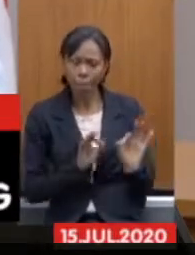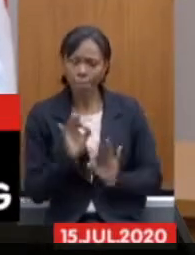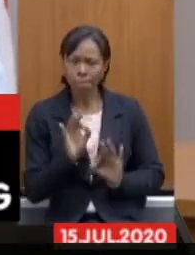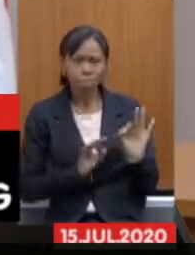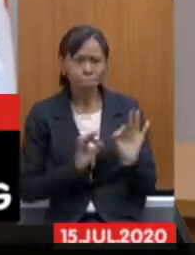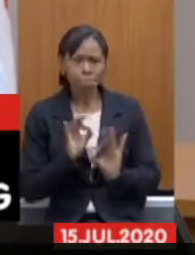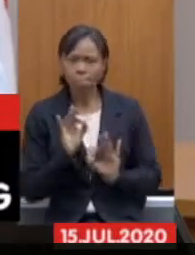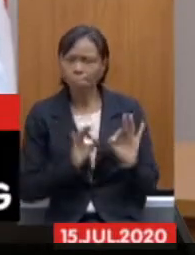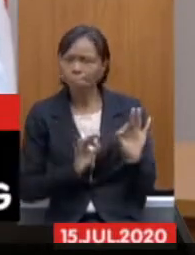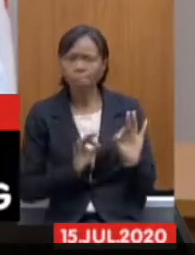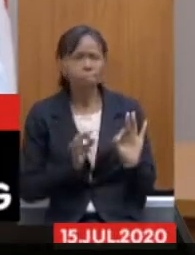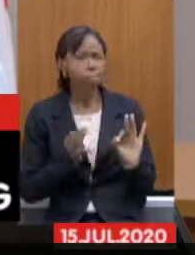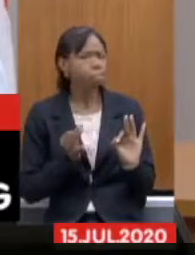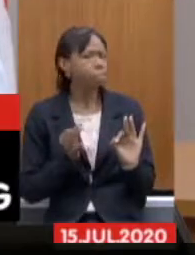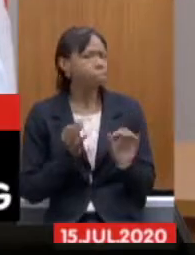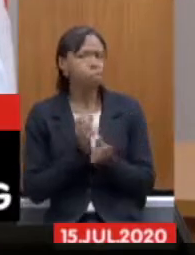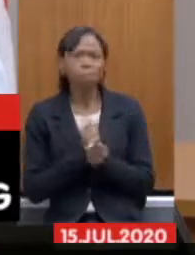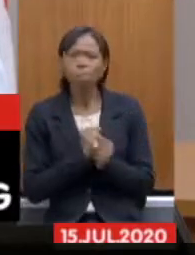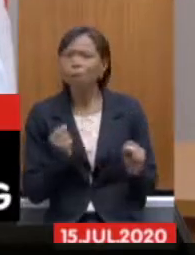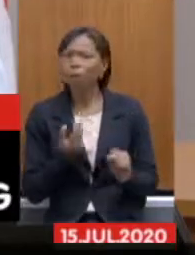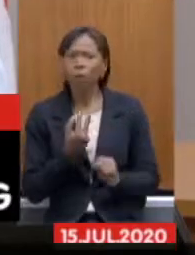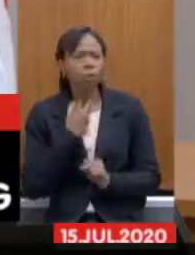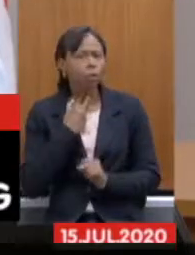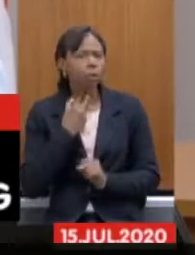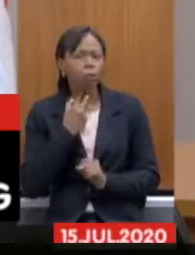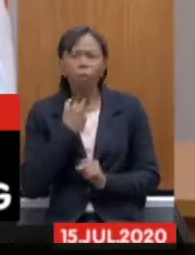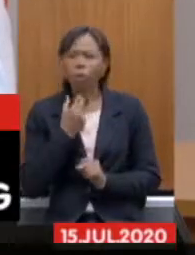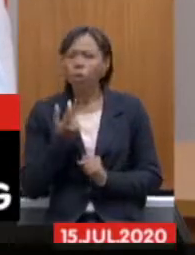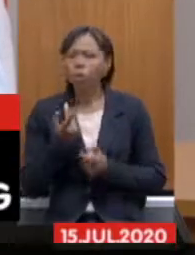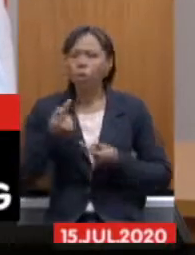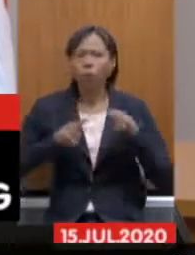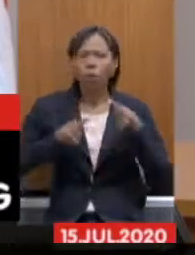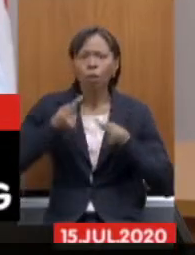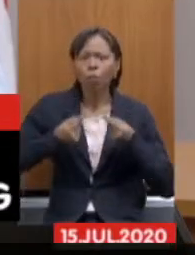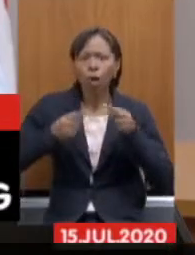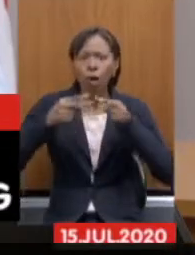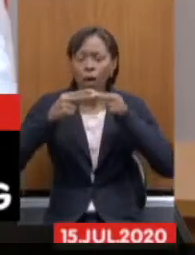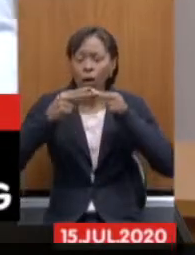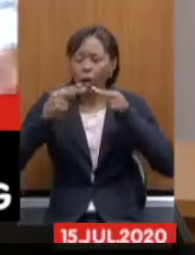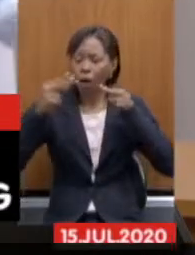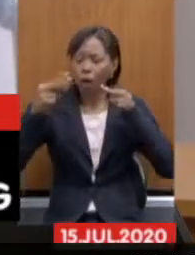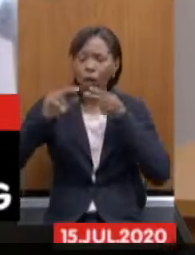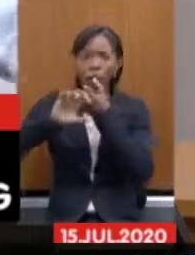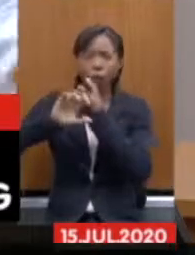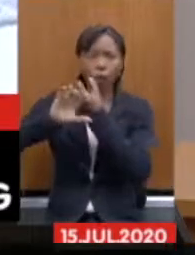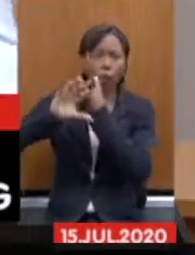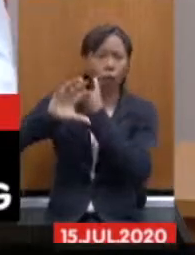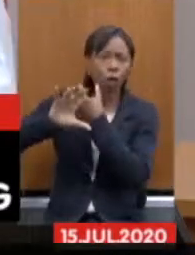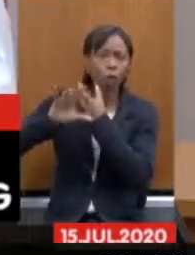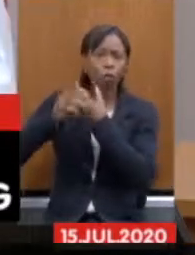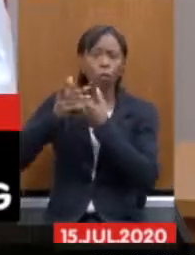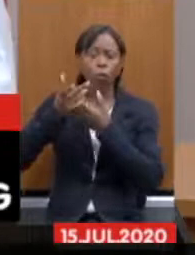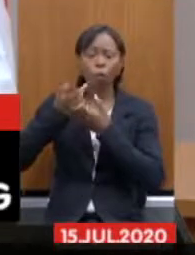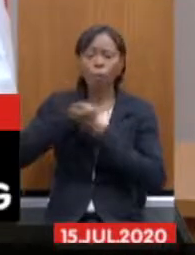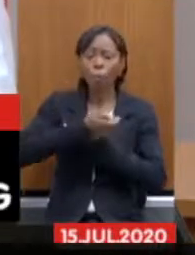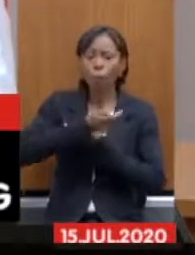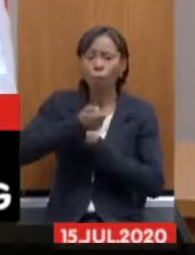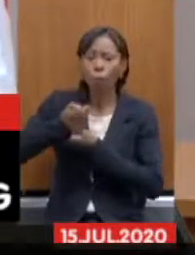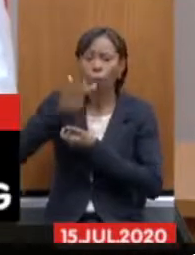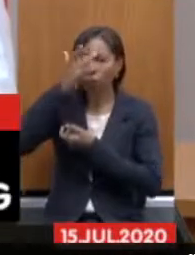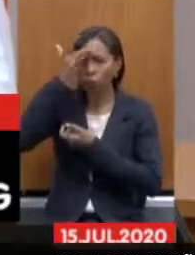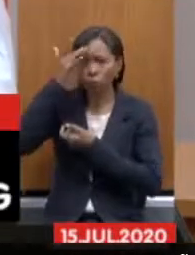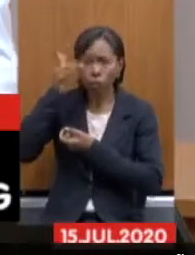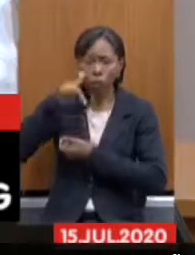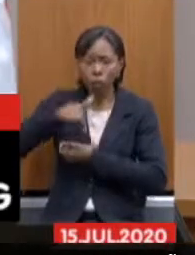de maneira alguma a gente poderia estar discutindo remotamente ou com poucas pessoas aqui nesse